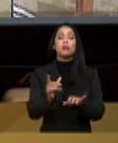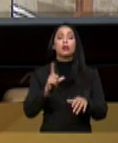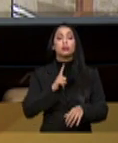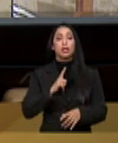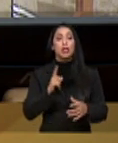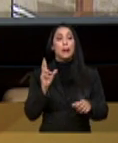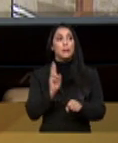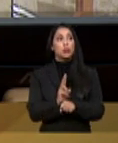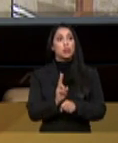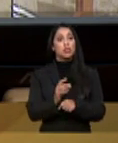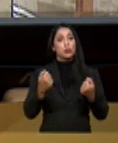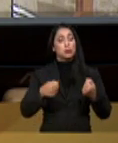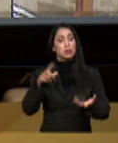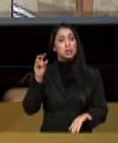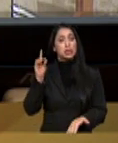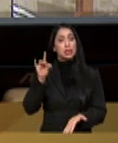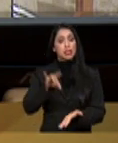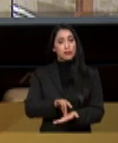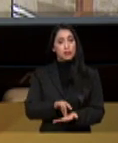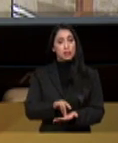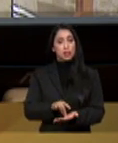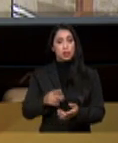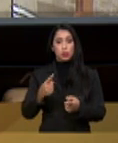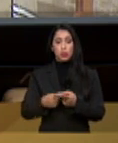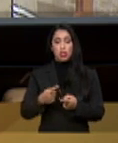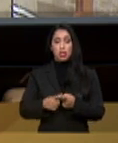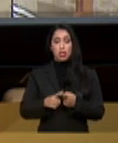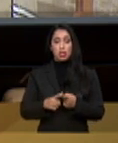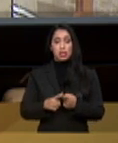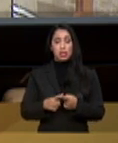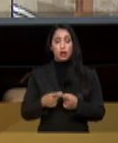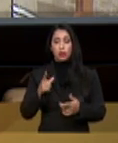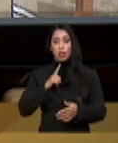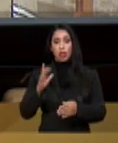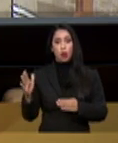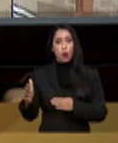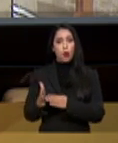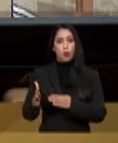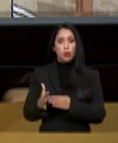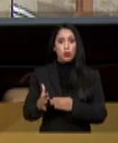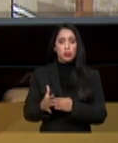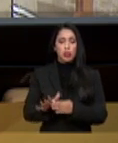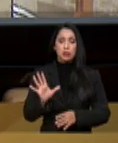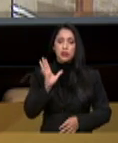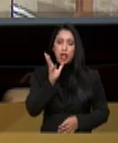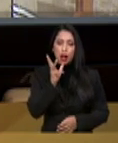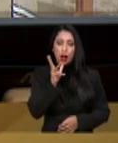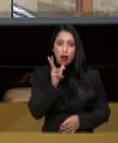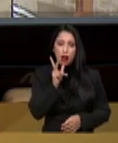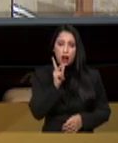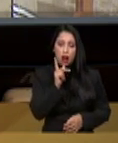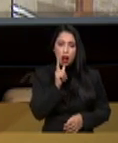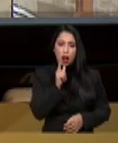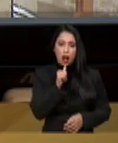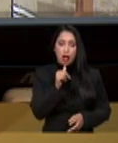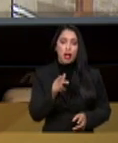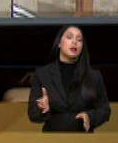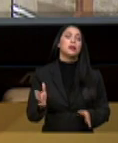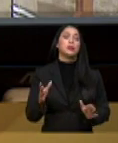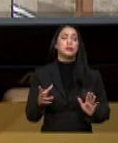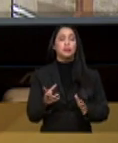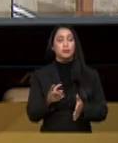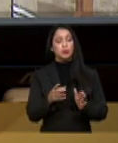pois cria obstáculo desproporcional e que posterga morosamente o início da persecução